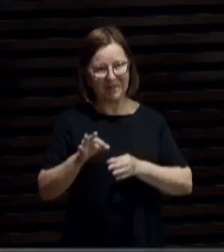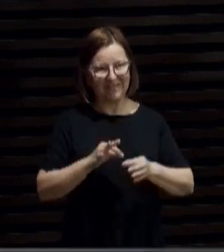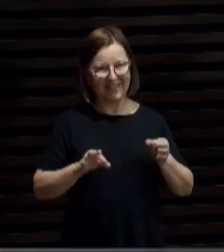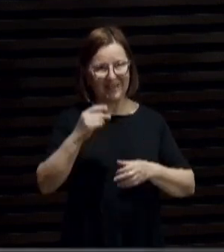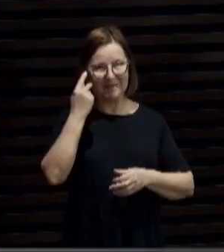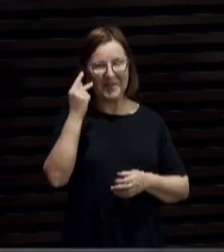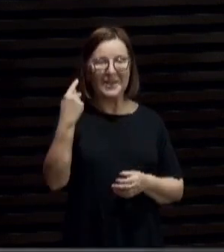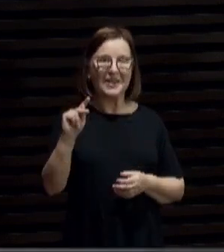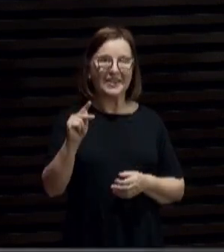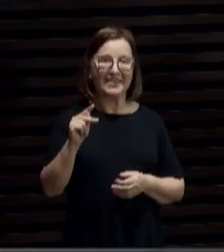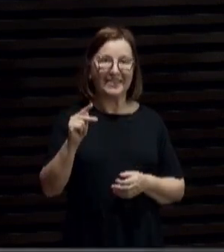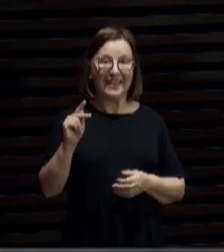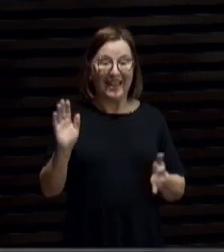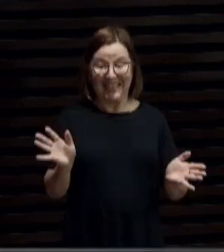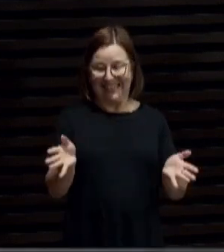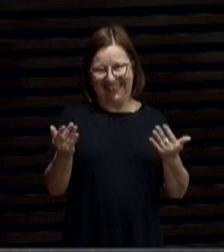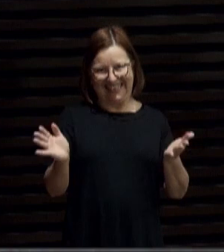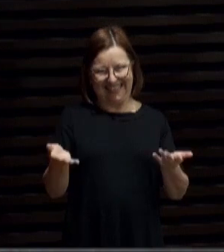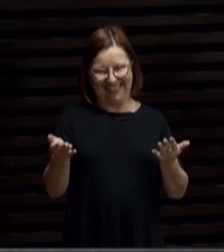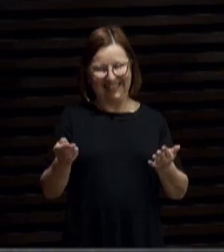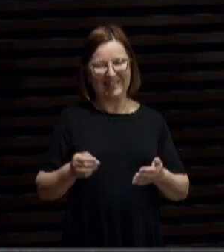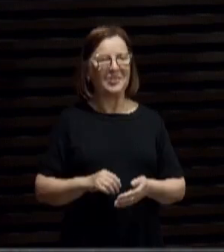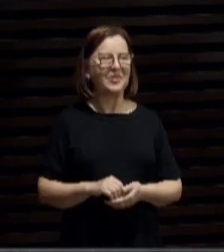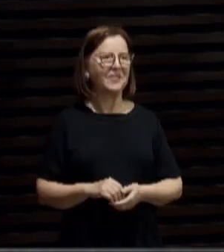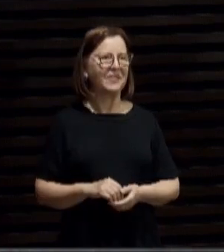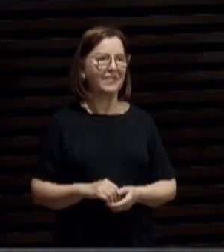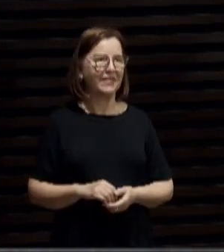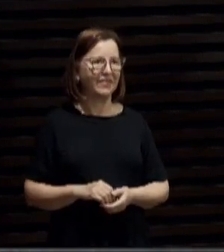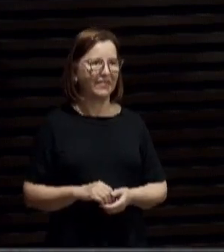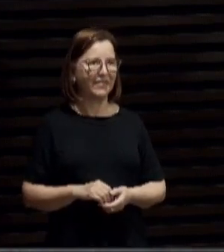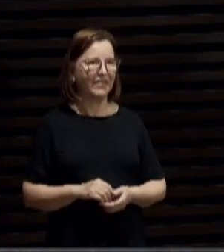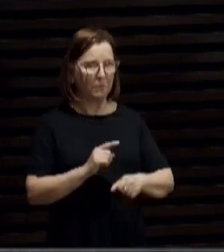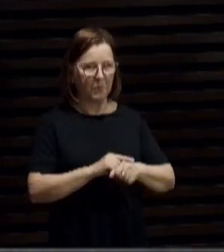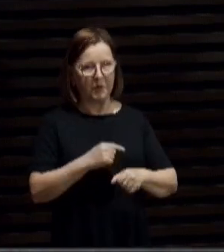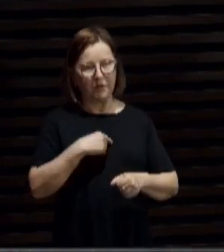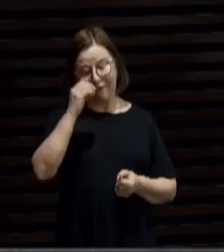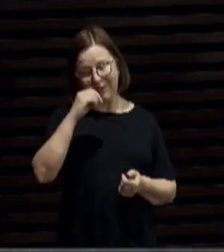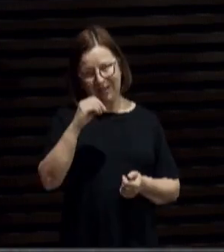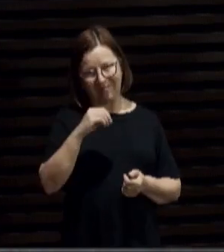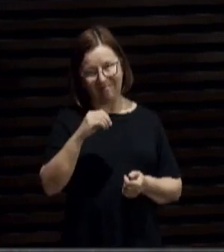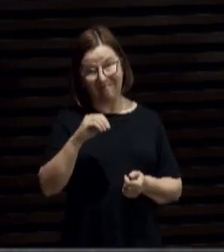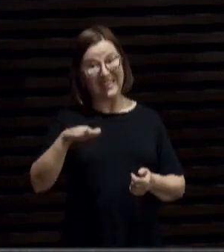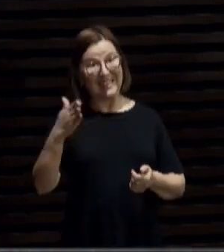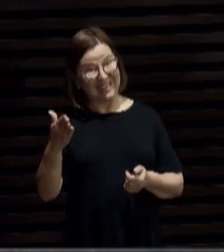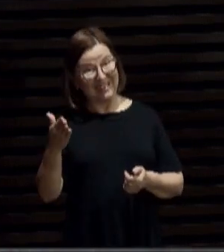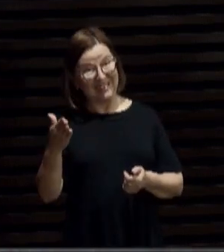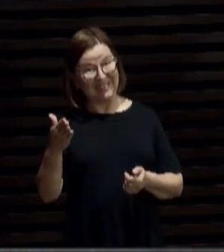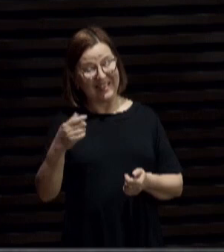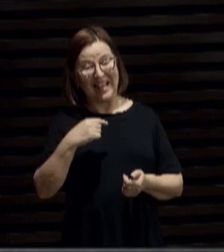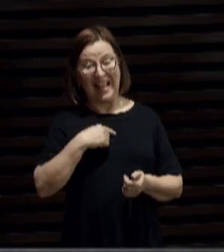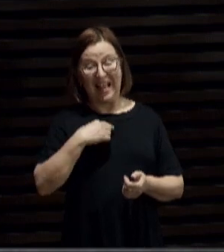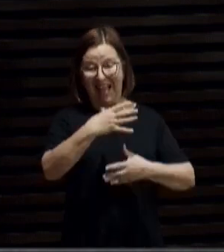a sua exaltação. Quando eu sou fraco, então é que eu